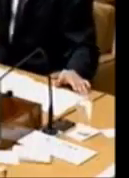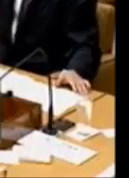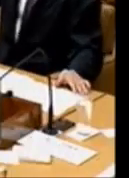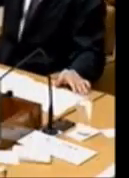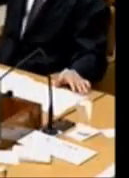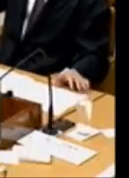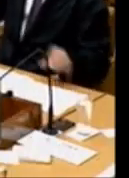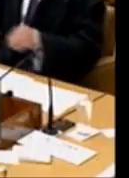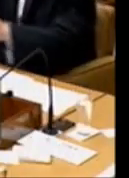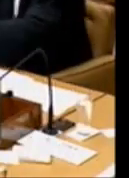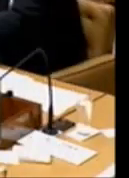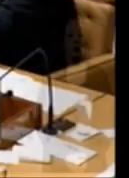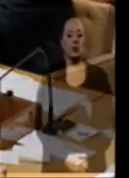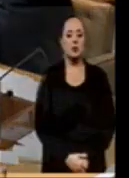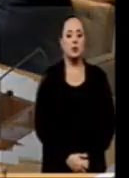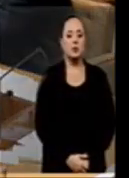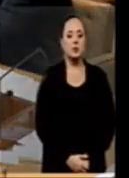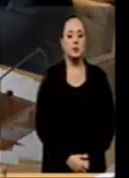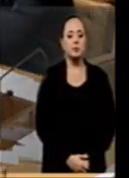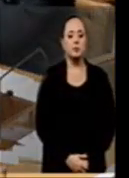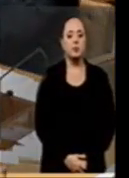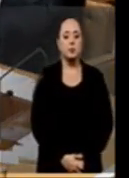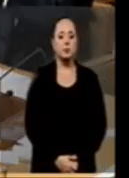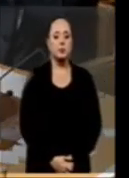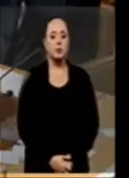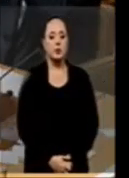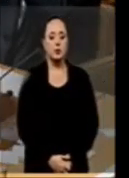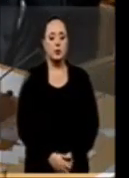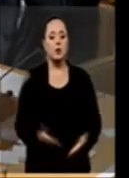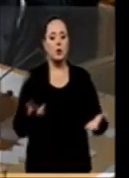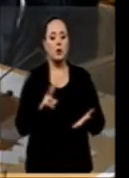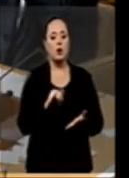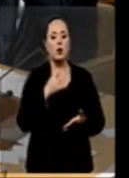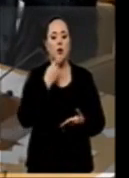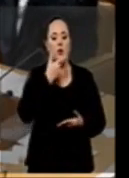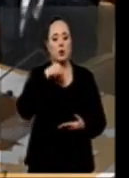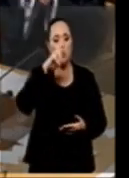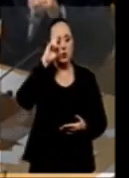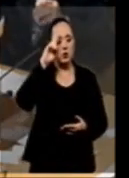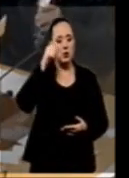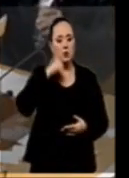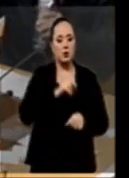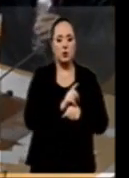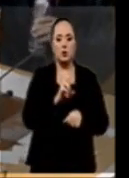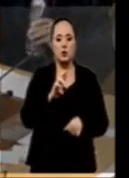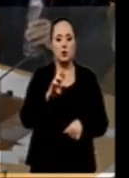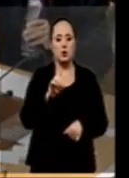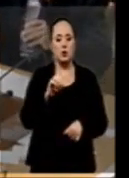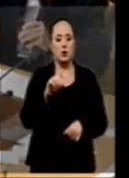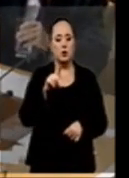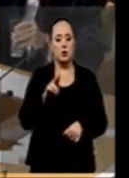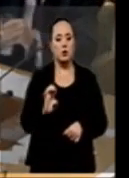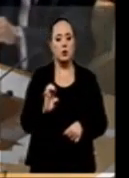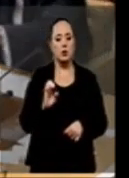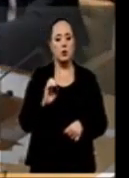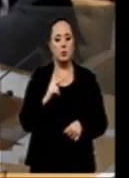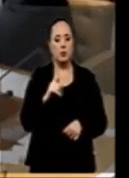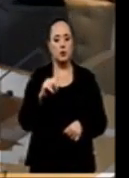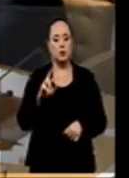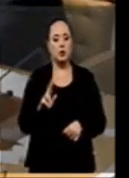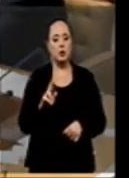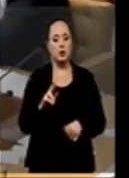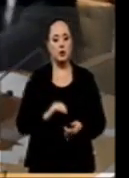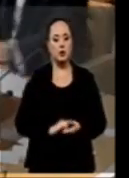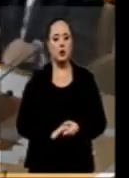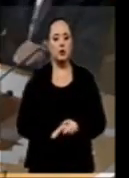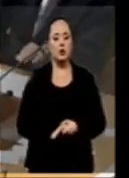agora passo a palavra a sua excelência a senhora doutora raquel dodge procuradora geral da república